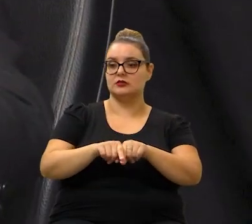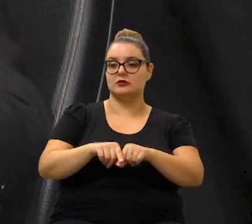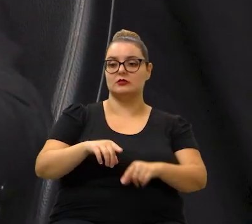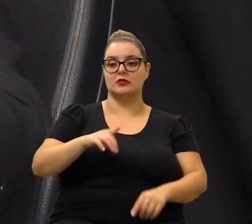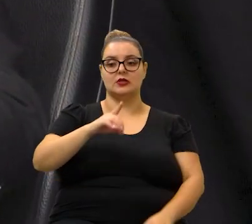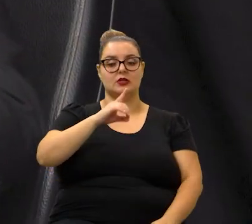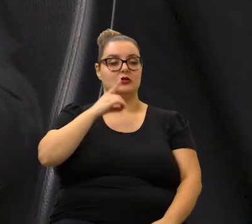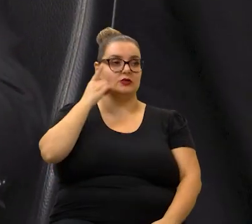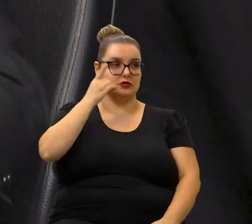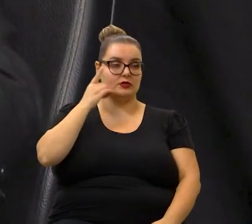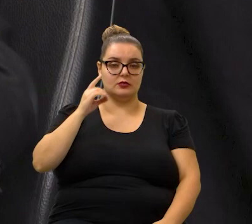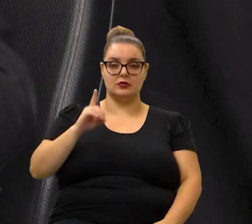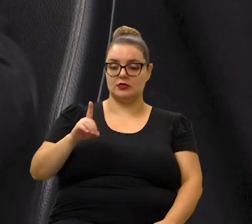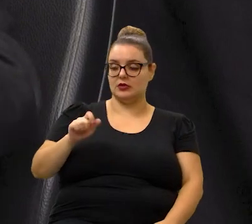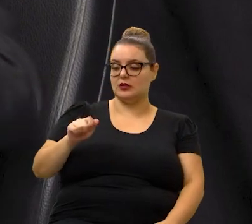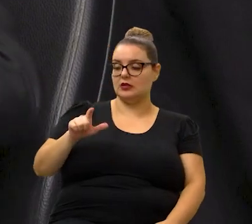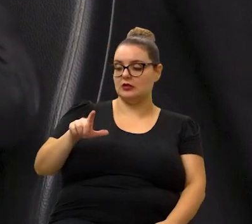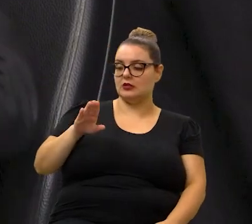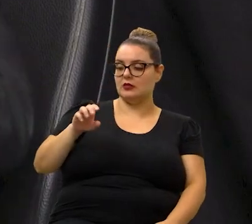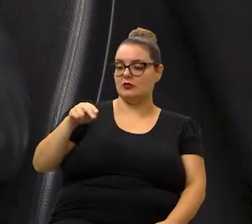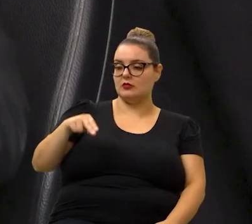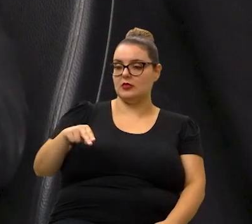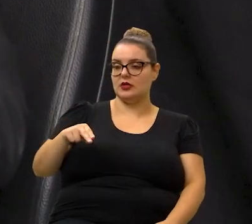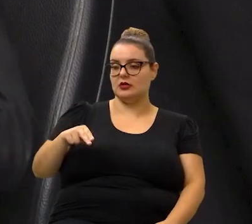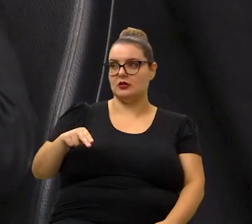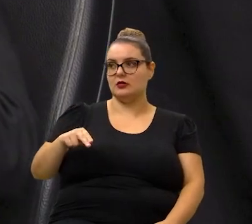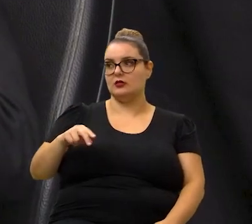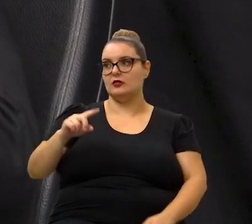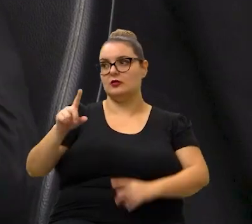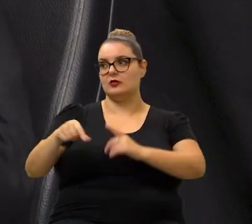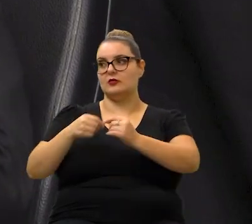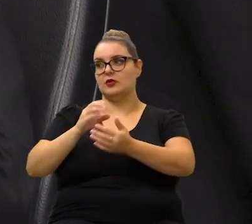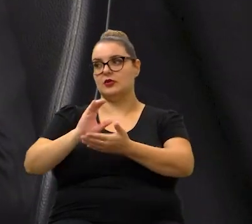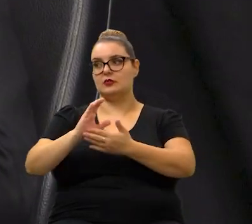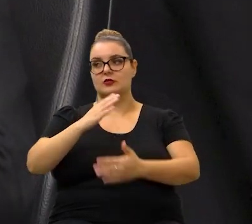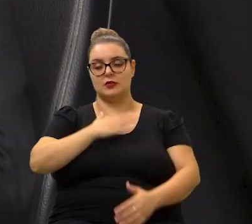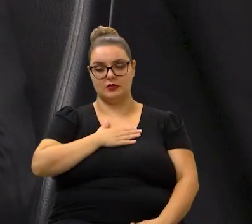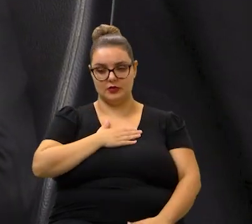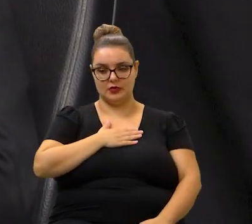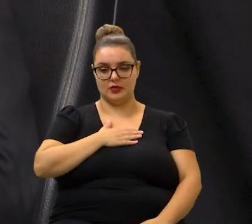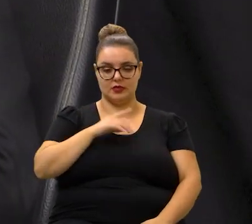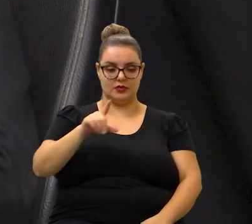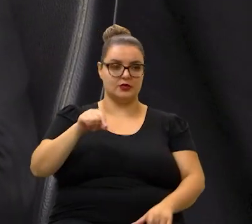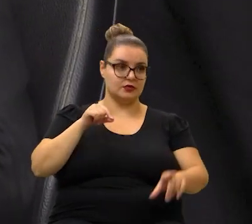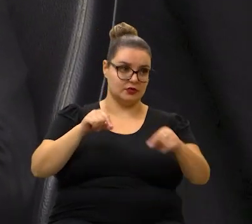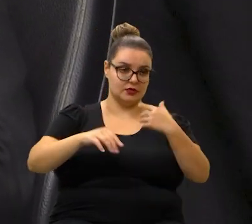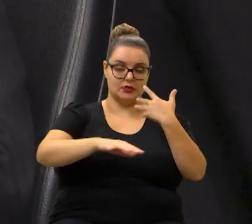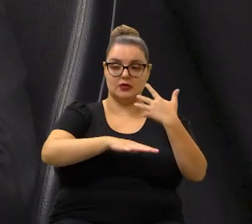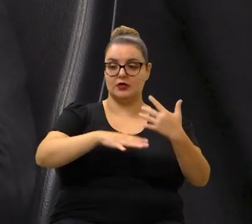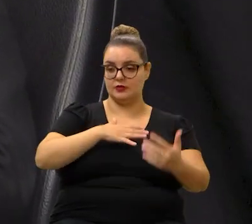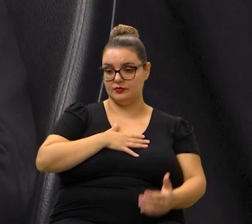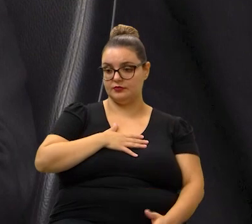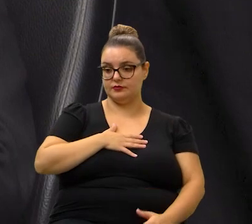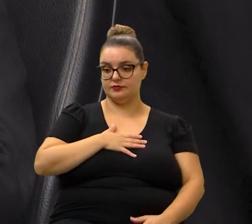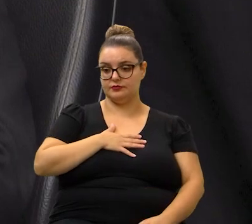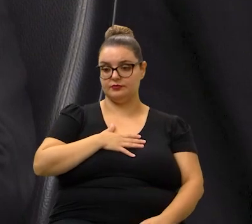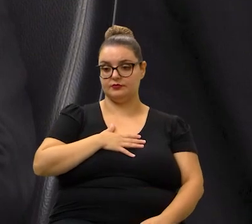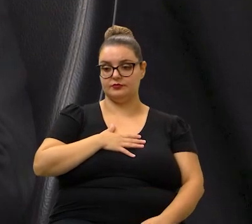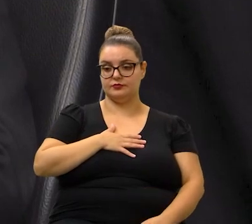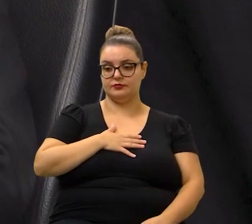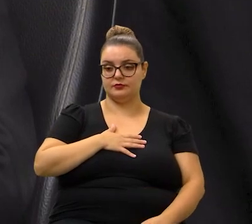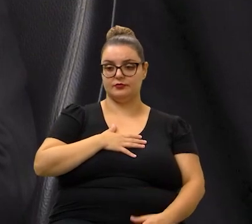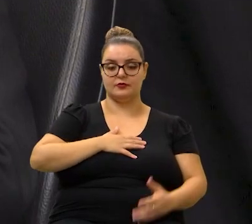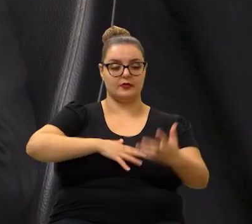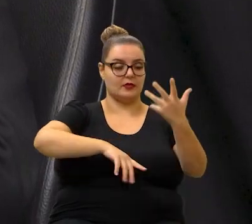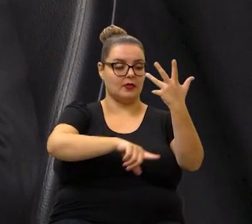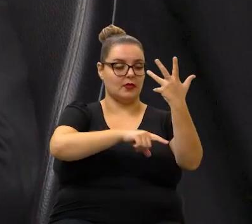deputado dalbem ele me destinou para mim escolher uma praça eu escolhi a praça do Vila